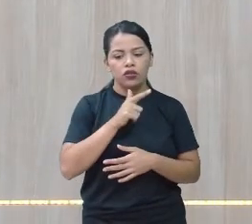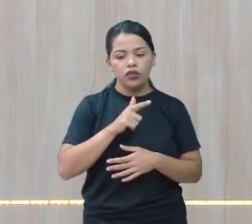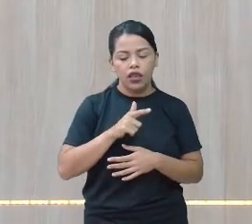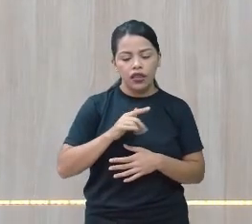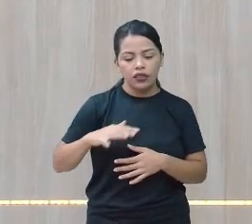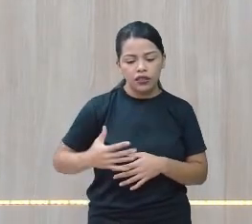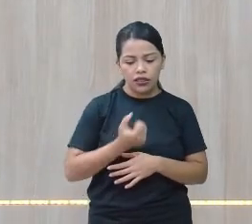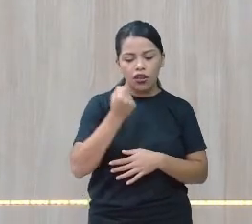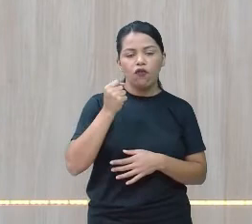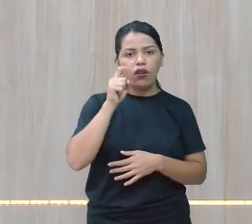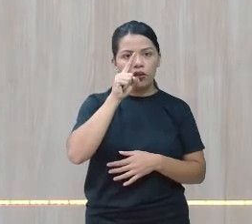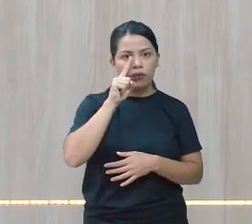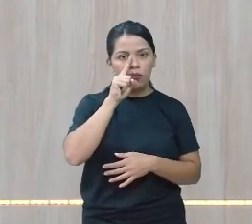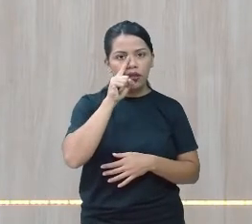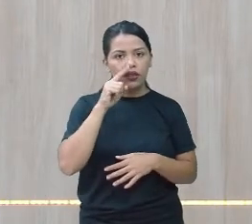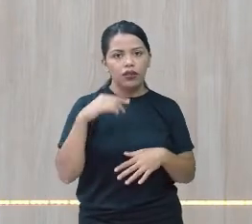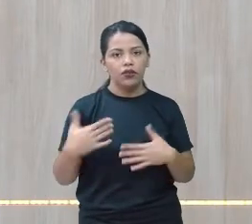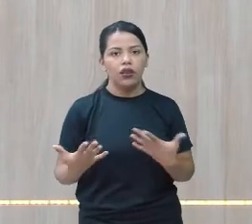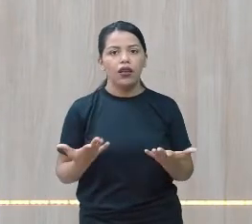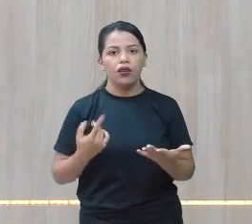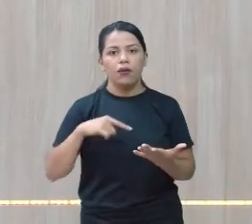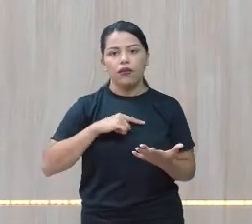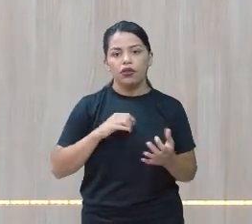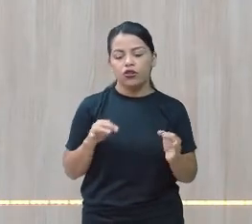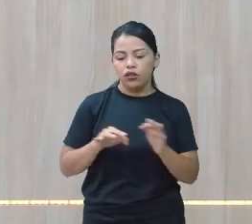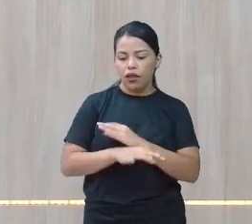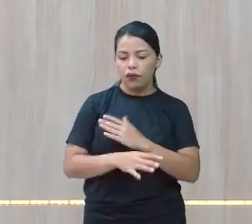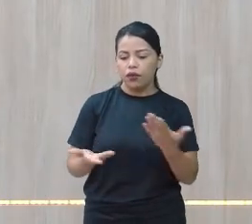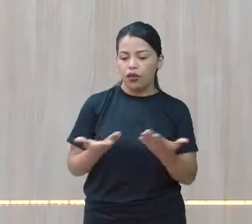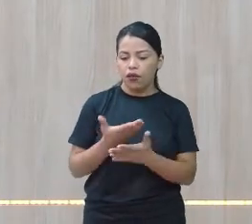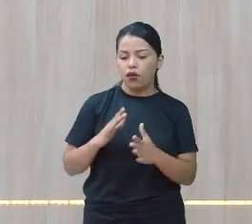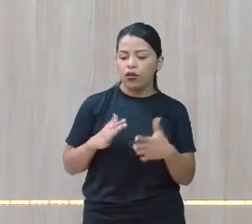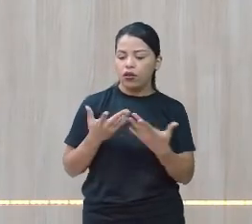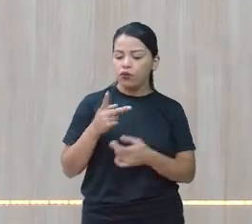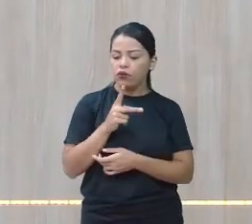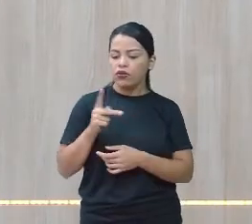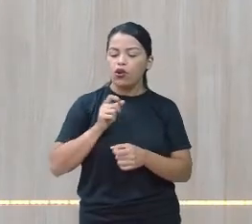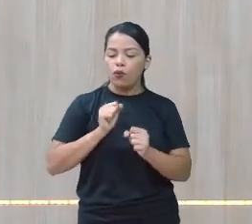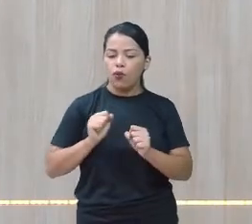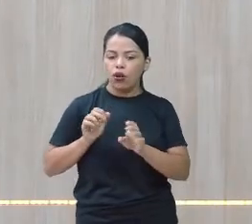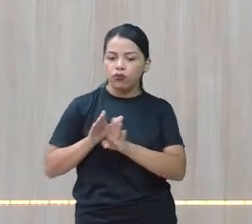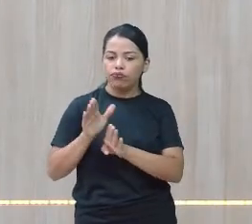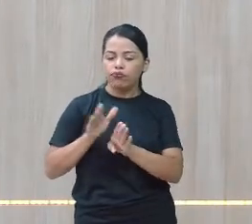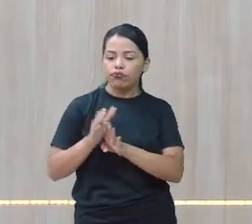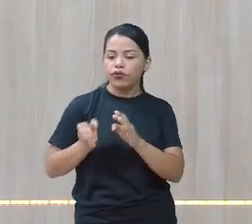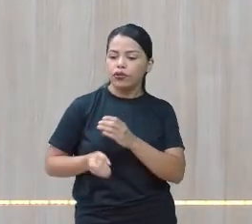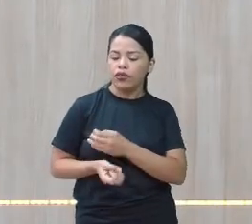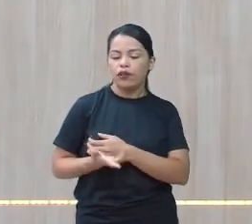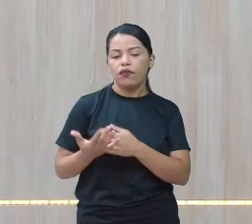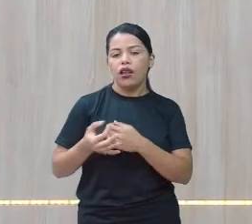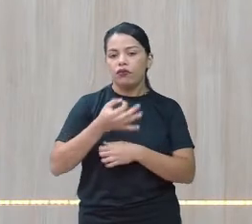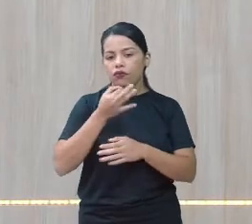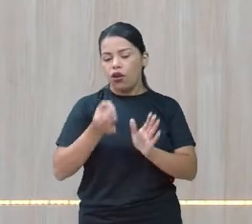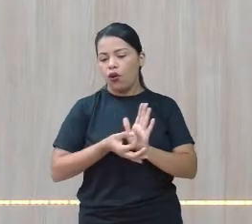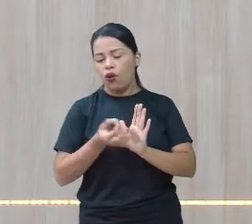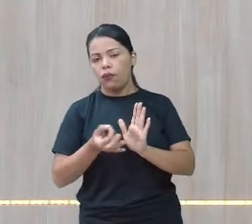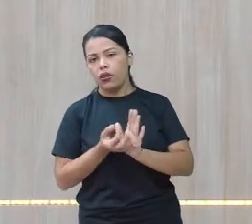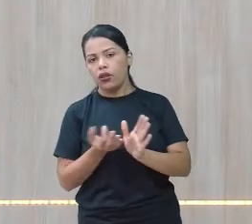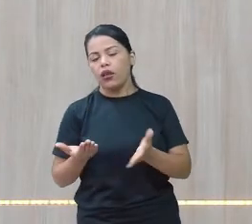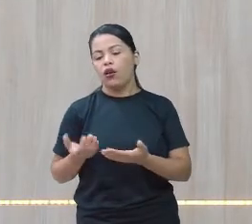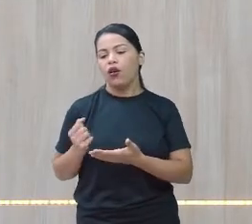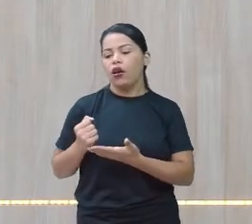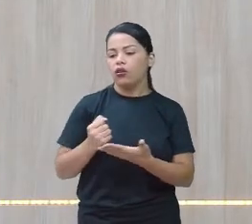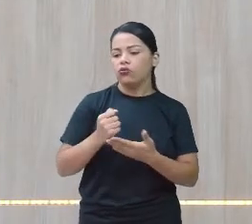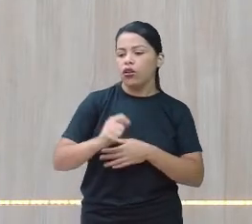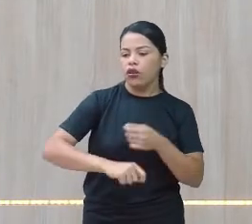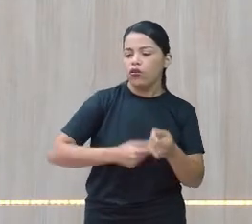E agora, para a gente dar uma encerrada, vamos lá, professora Cláudia, dá algumas dicas, o que é que a gente, né, o que é que a gente está preparando aí para o